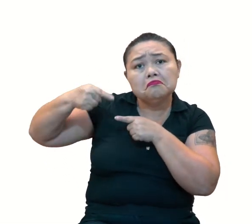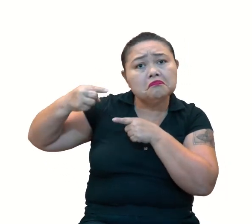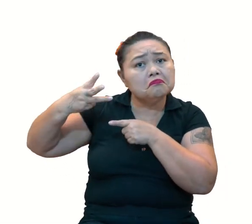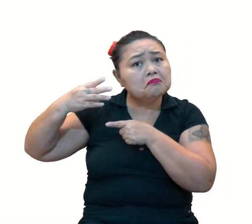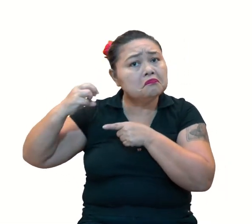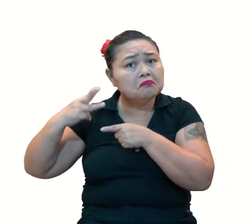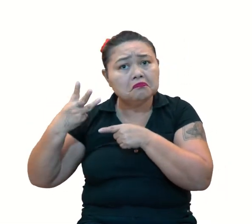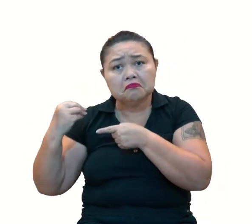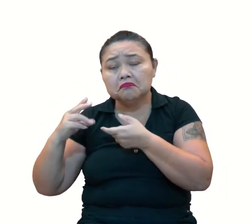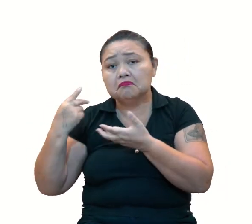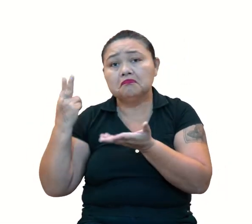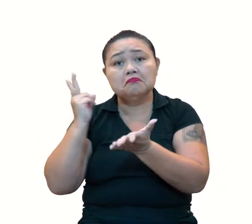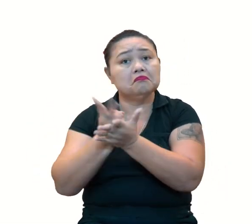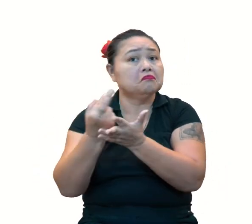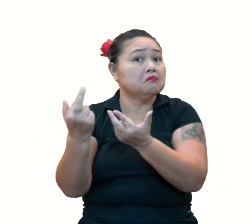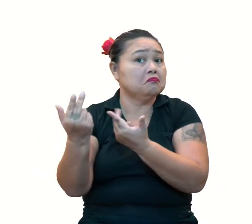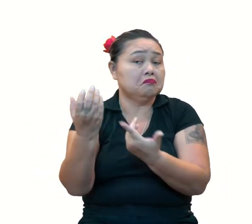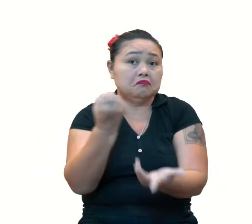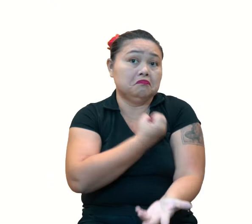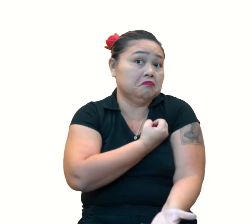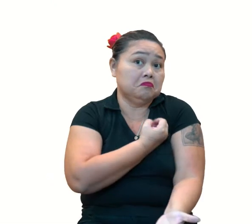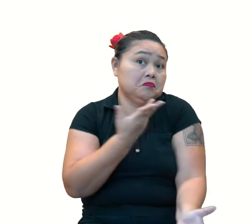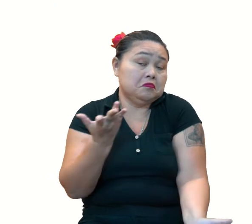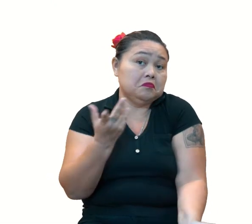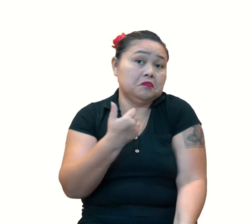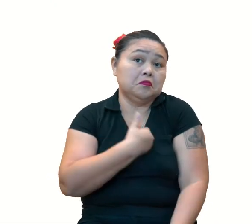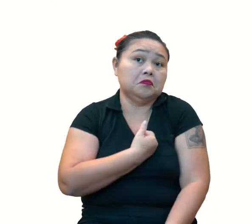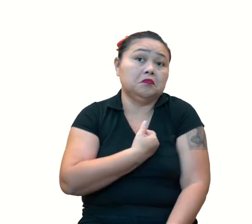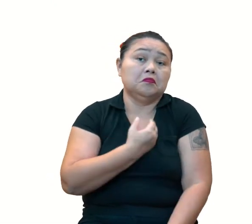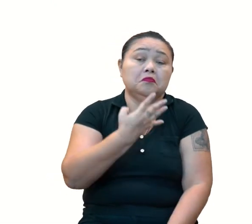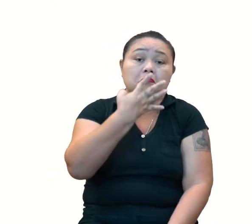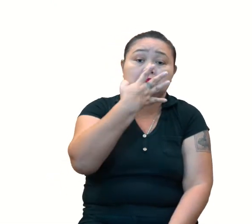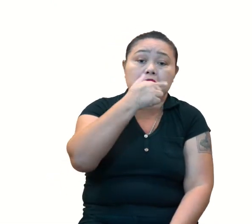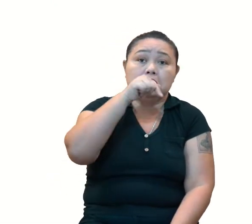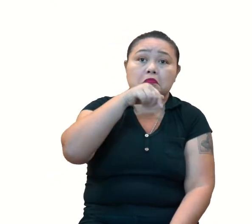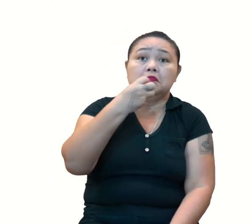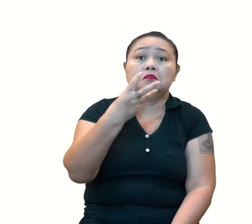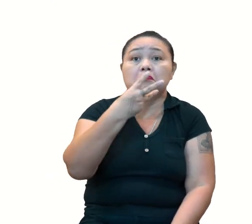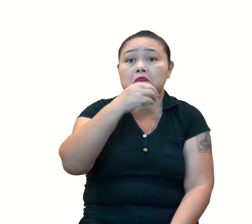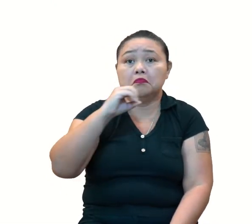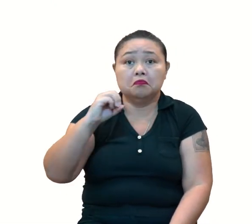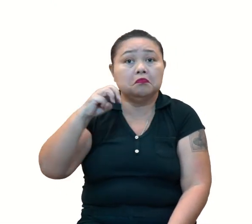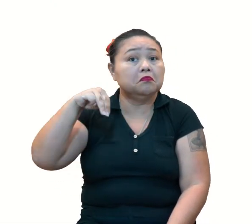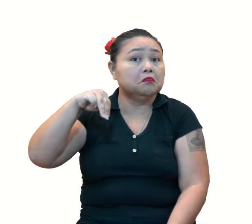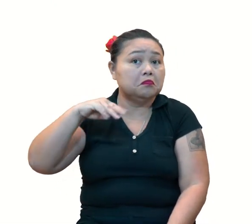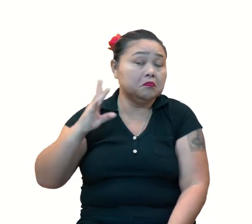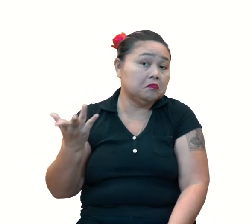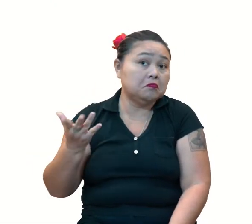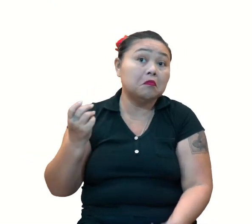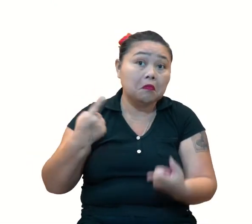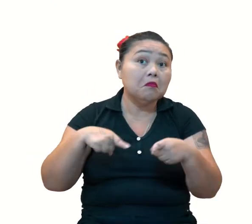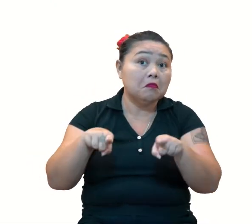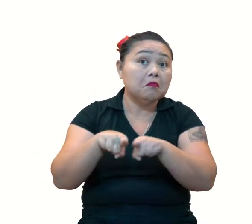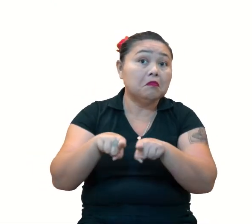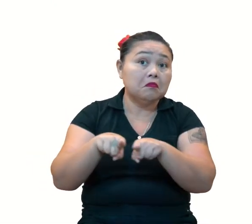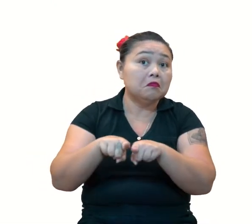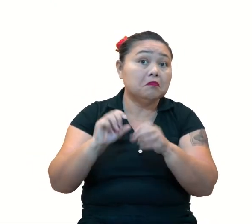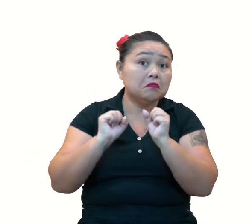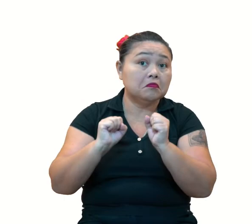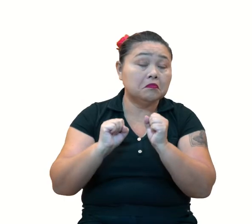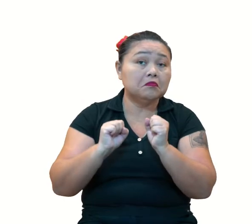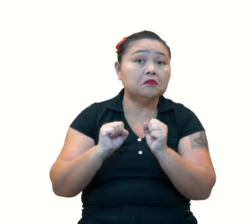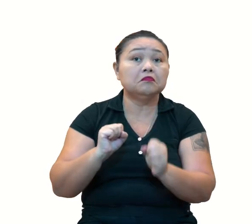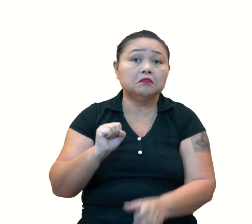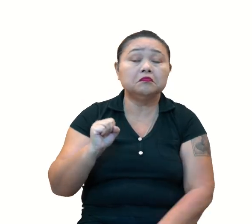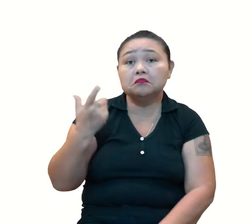a mesma coisa. E se eu quisesse falar 471,300 metros? Pode ser também, né?